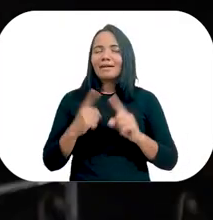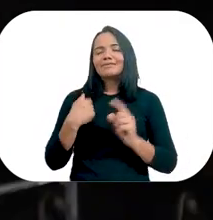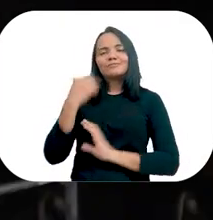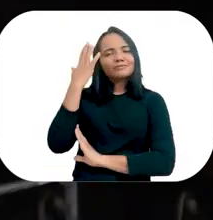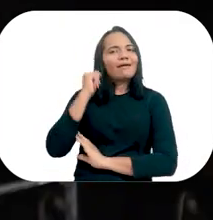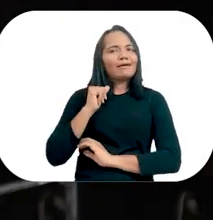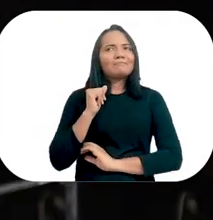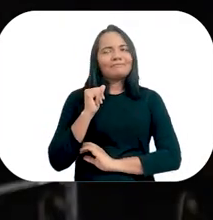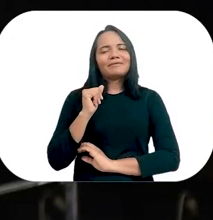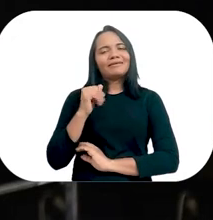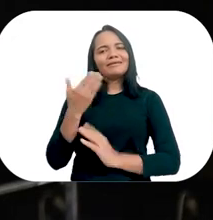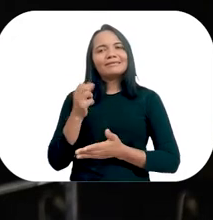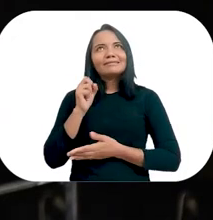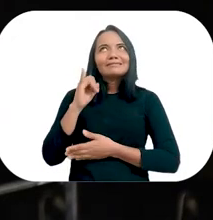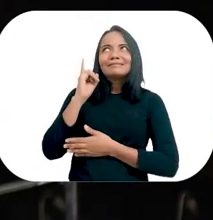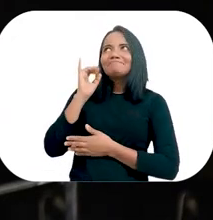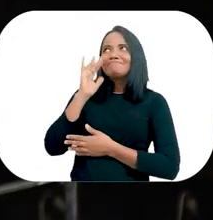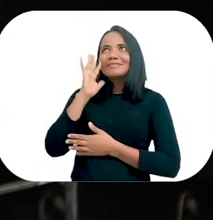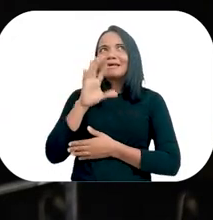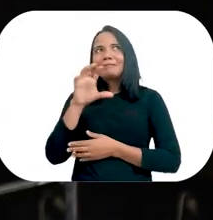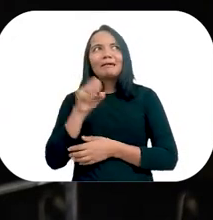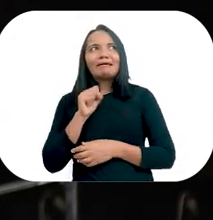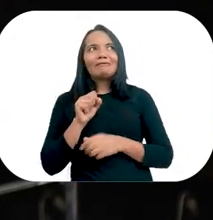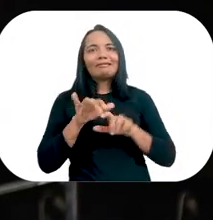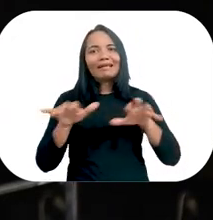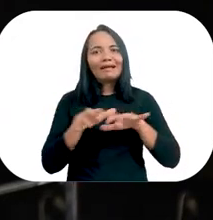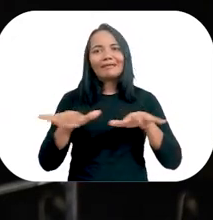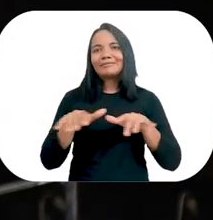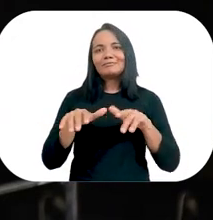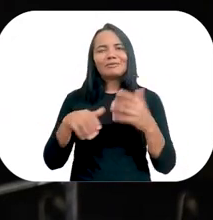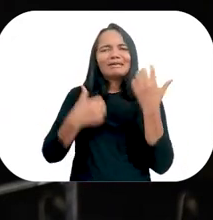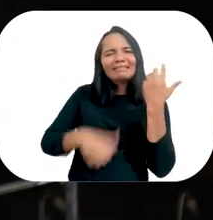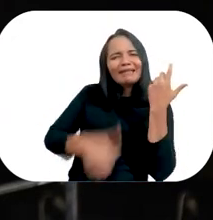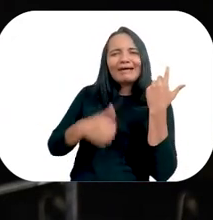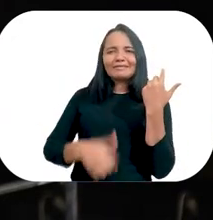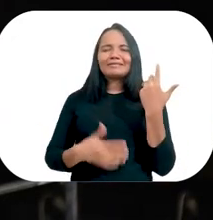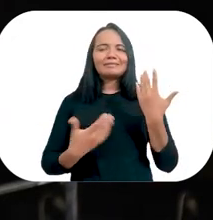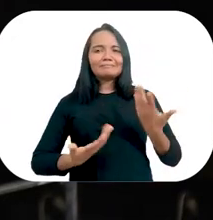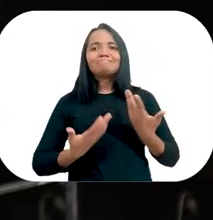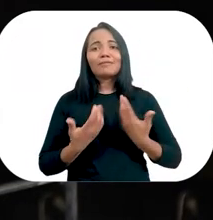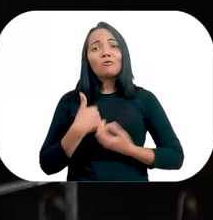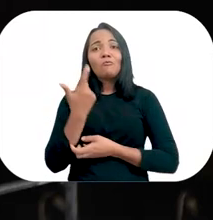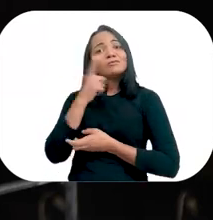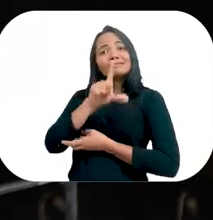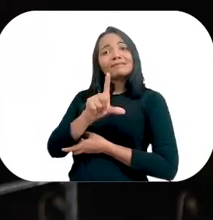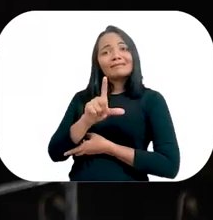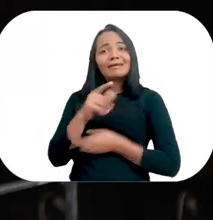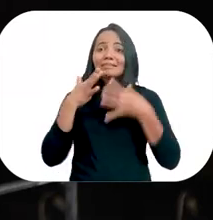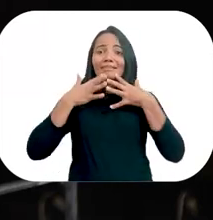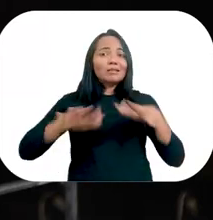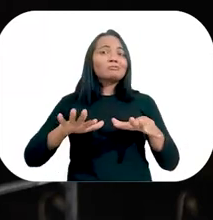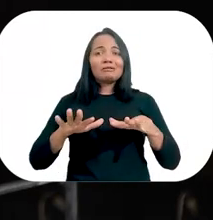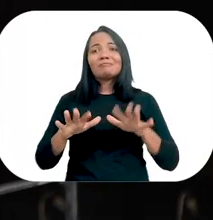um teclado, se eu pegasse uma guitarra ou um contrabaixo, eu ia, intuitivamente, eu ia saber mexer e tocar